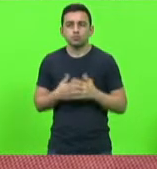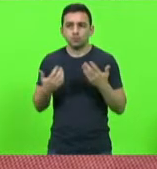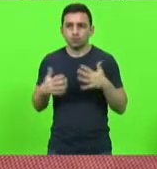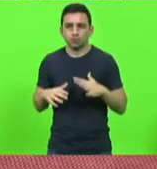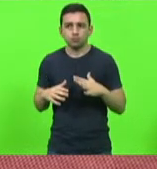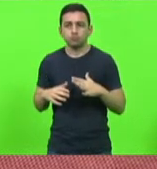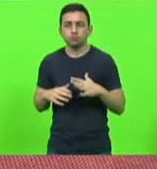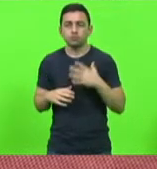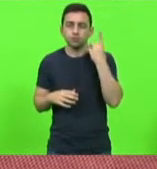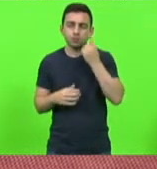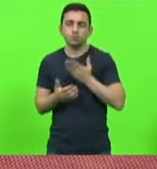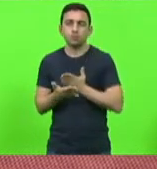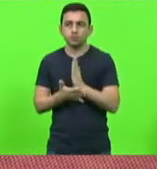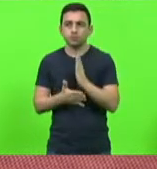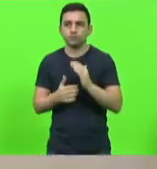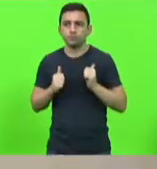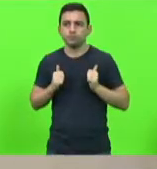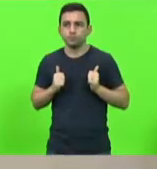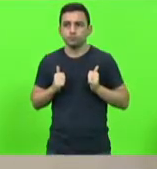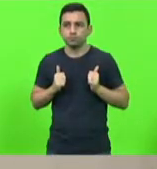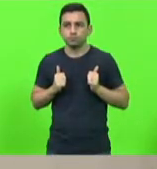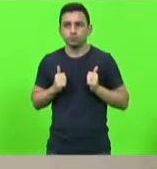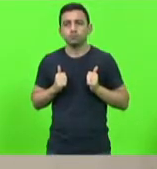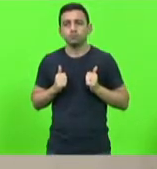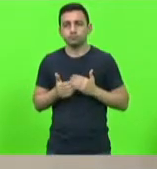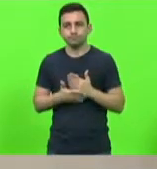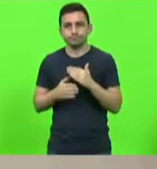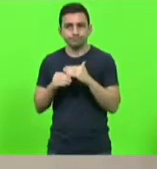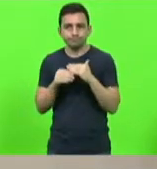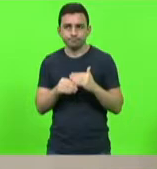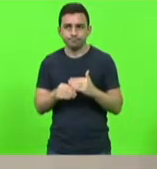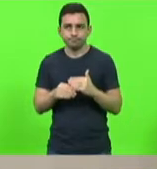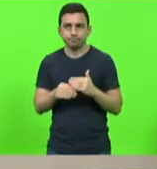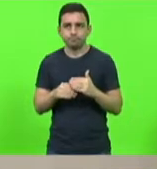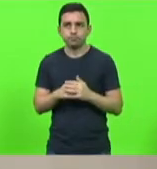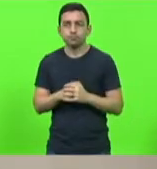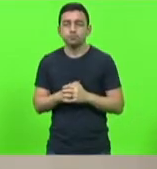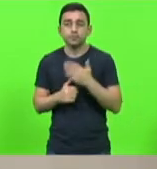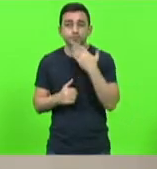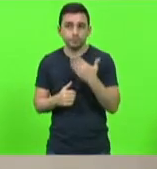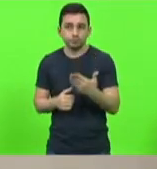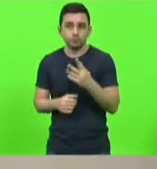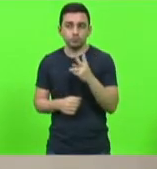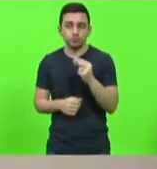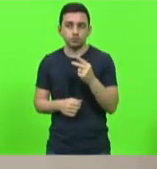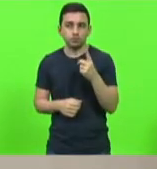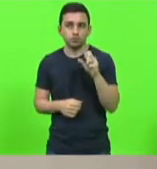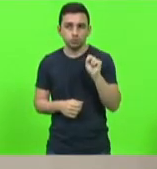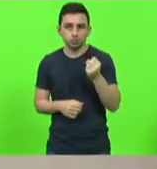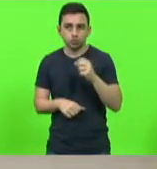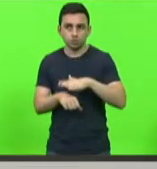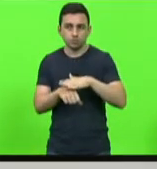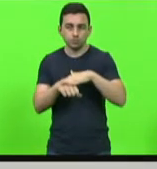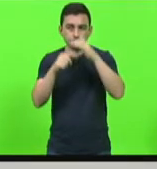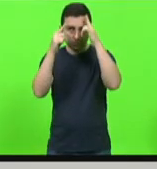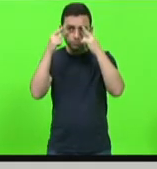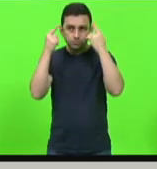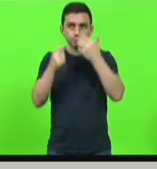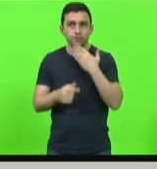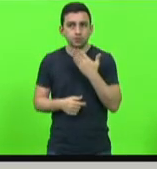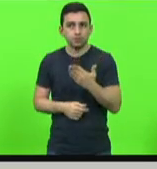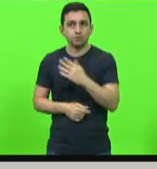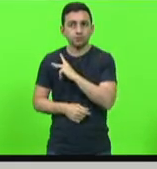Deputados que aprovam, permaneçam como se encontram. Aprovado por unanimidade. Requerimento 2018, autor deputado Neudir Sareta, solicitando ao